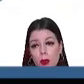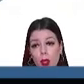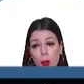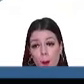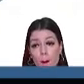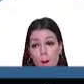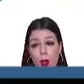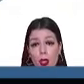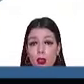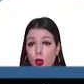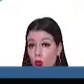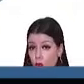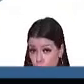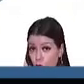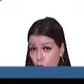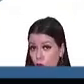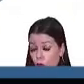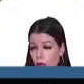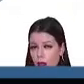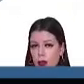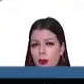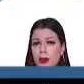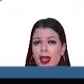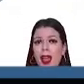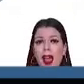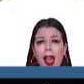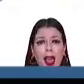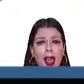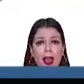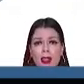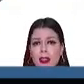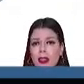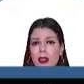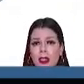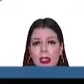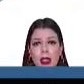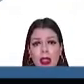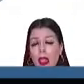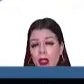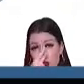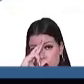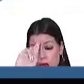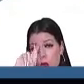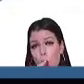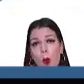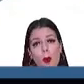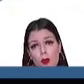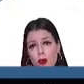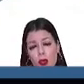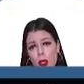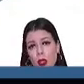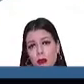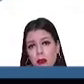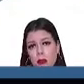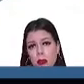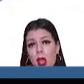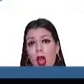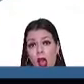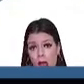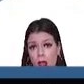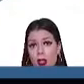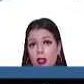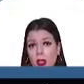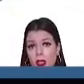através do monitoramento. Muitas vezes, nem estartado pelo próprio diretor ou profissional da educação. Muitas